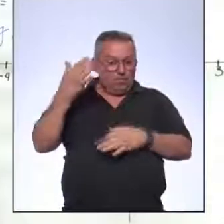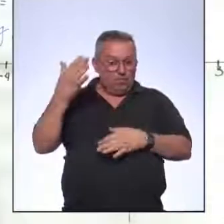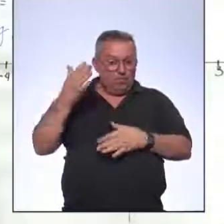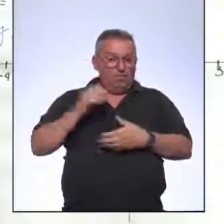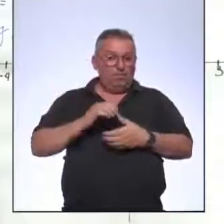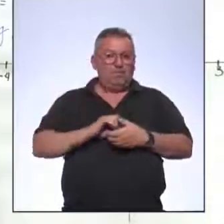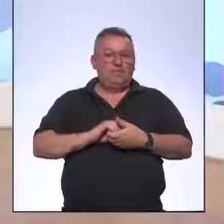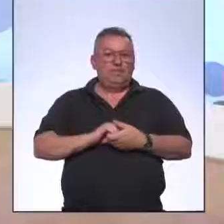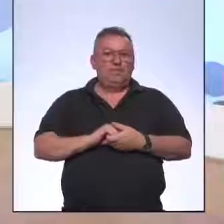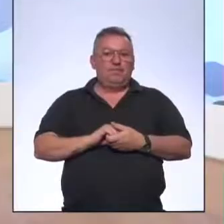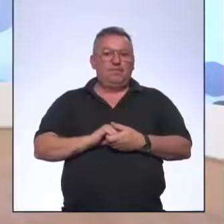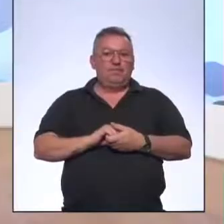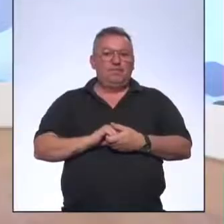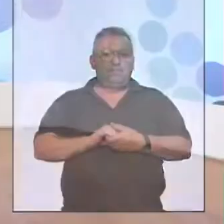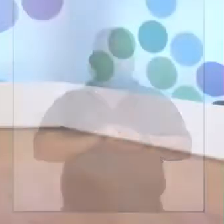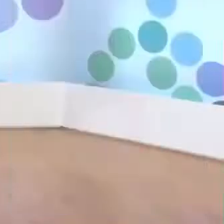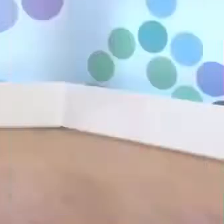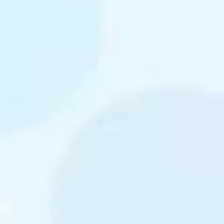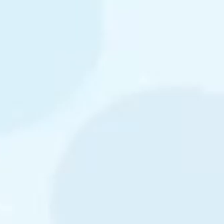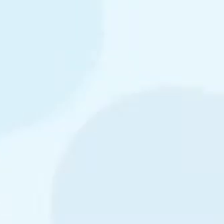gráfico da nossa função